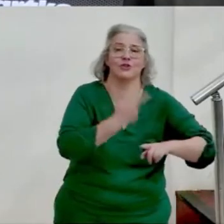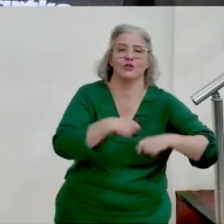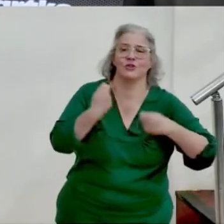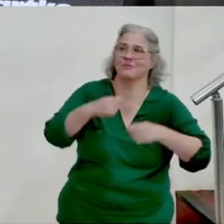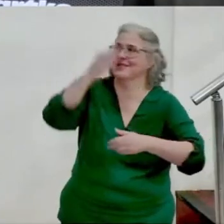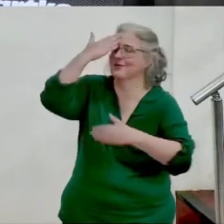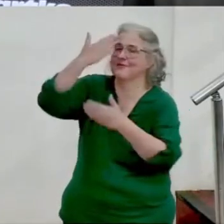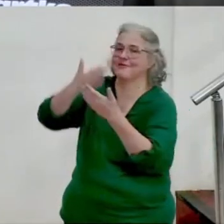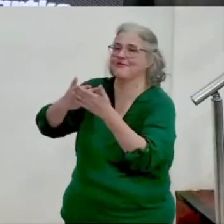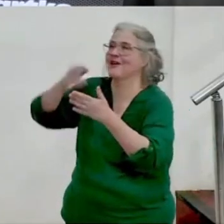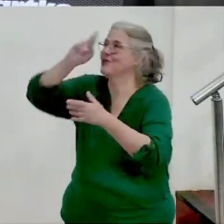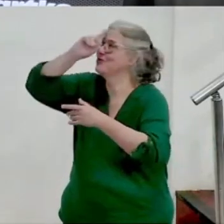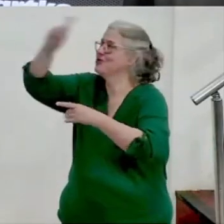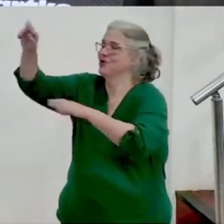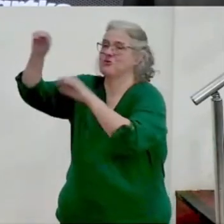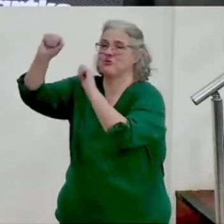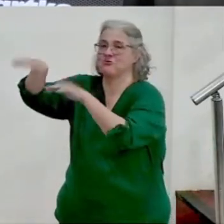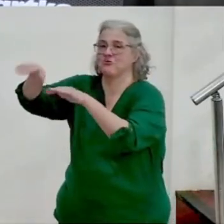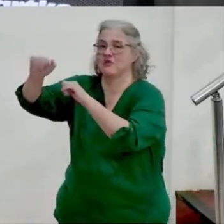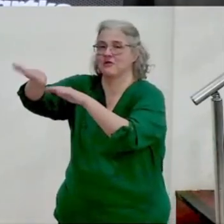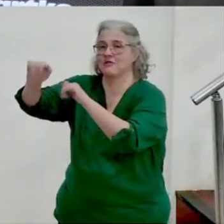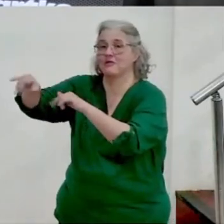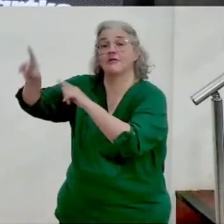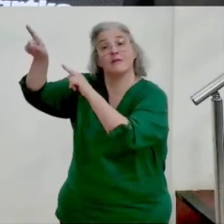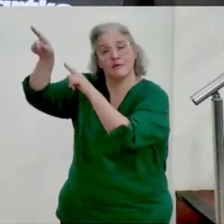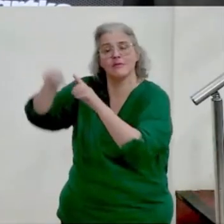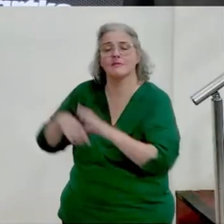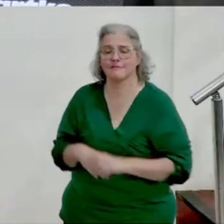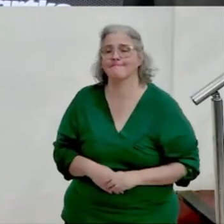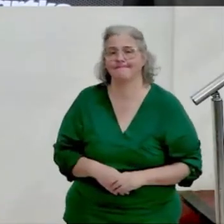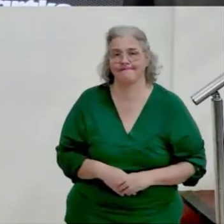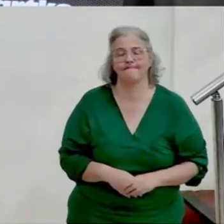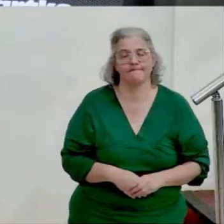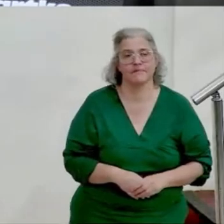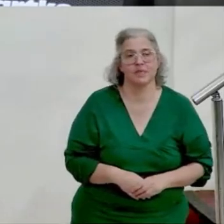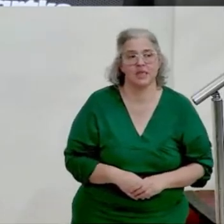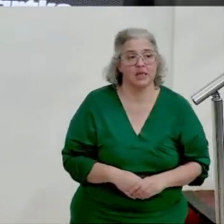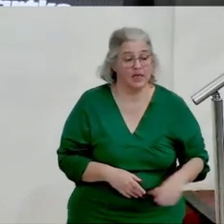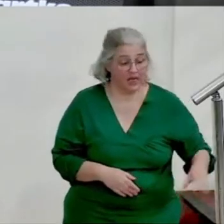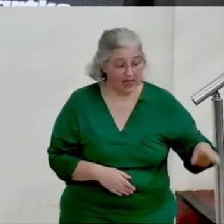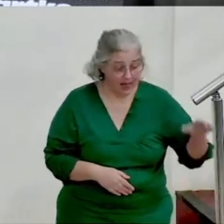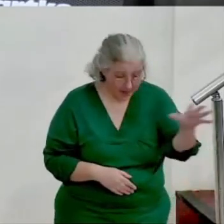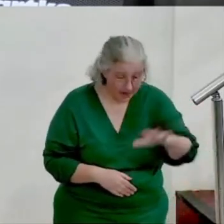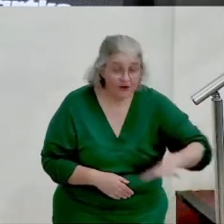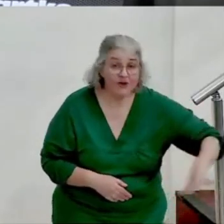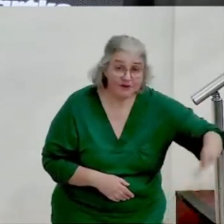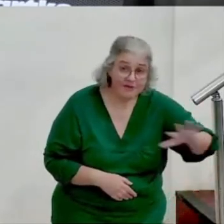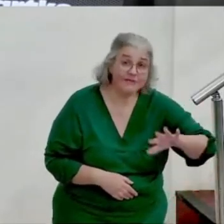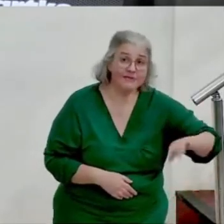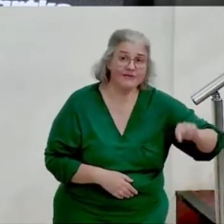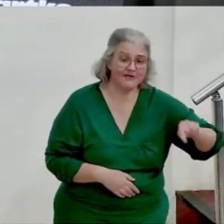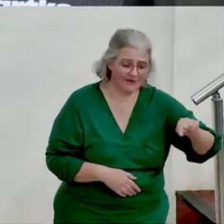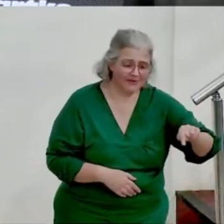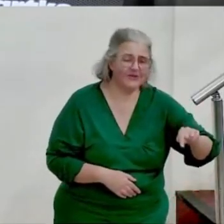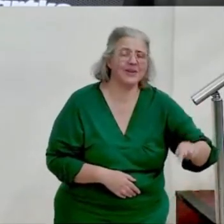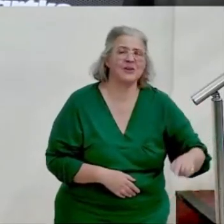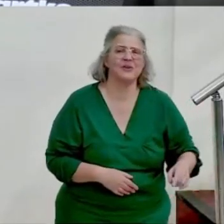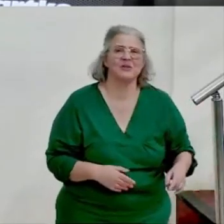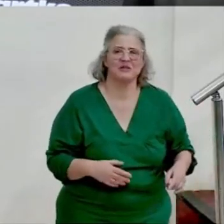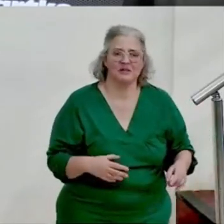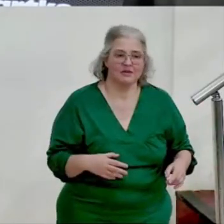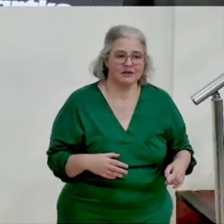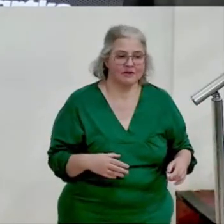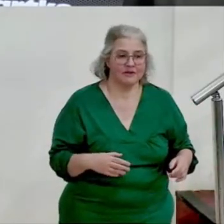Aqueles que não confiam no Senhor, mas na paz e segurança fornecidas pelo homem, serão surpreendidos no último dia. Diz o Espírito Santo que lhes